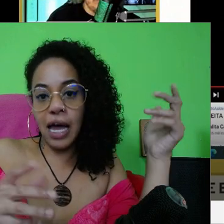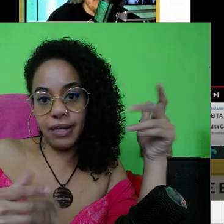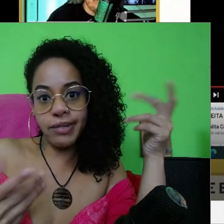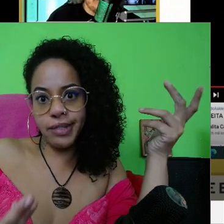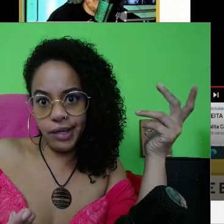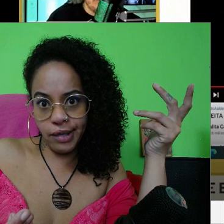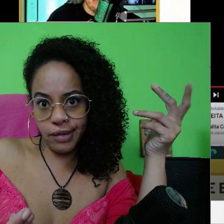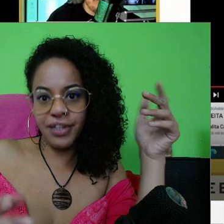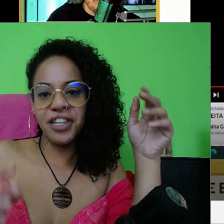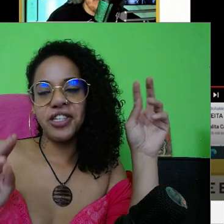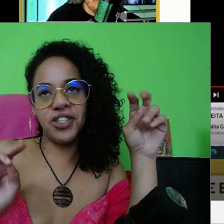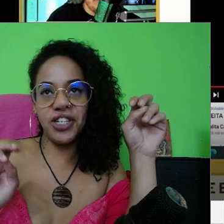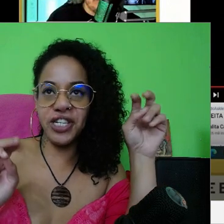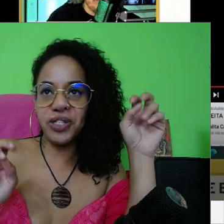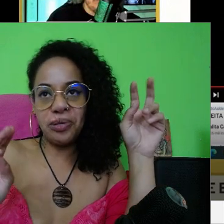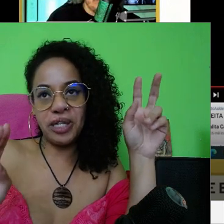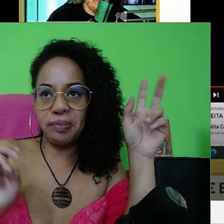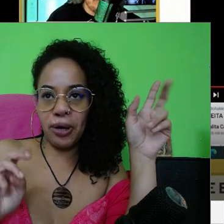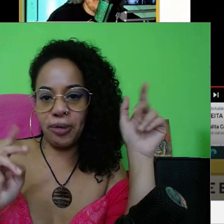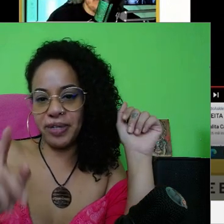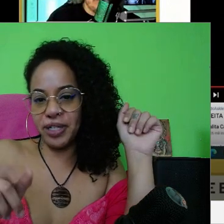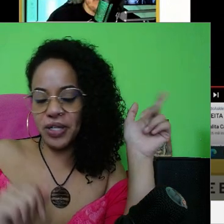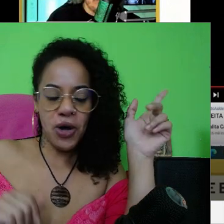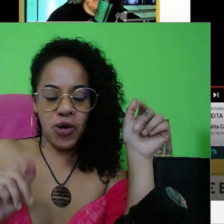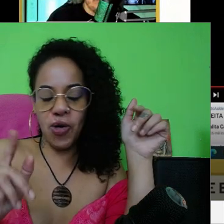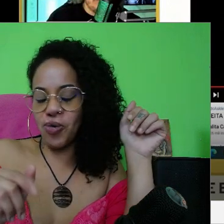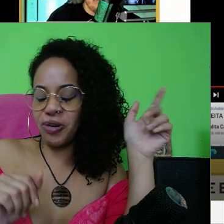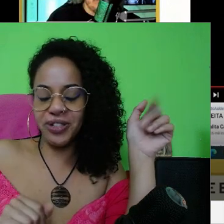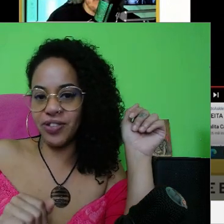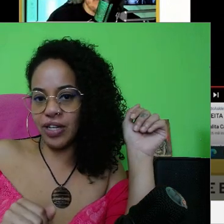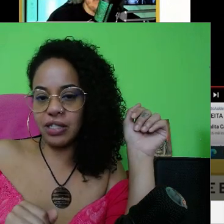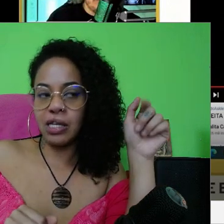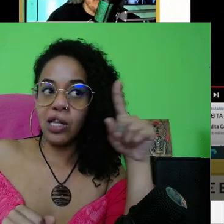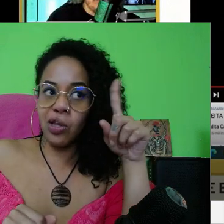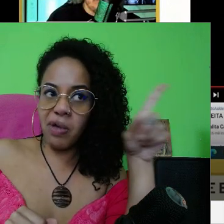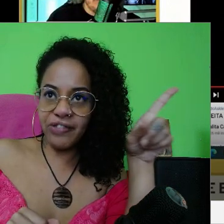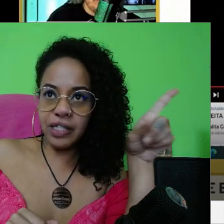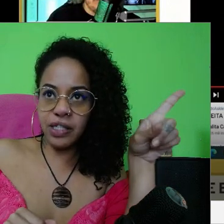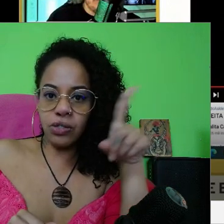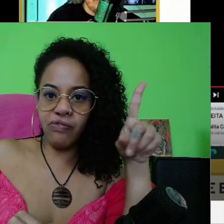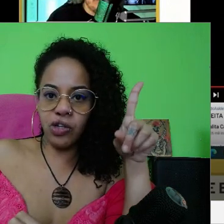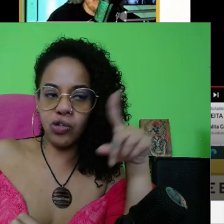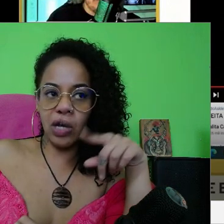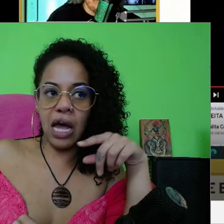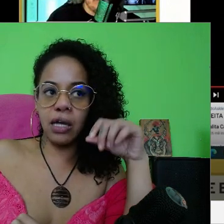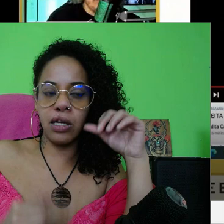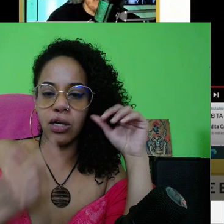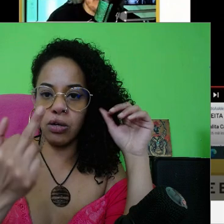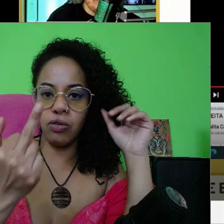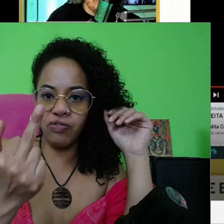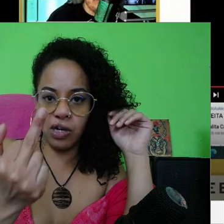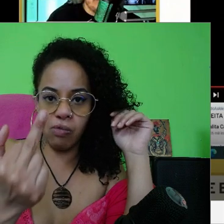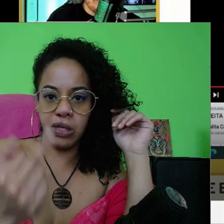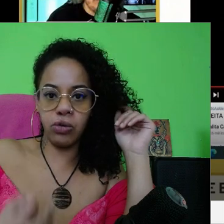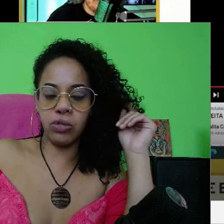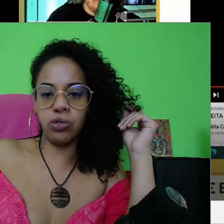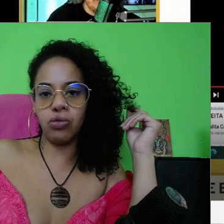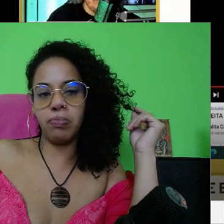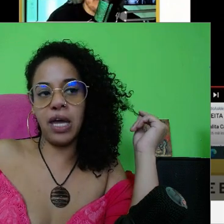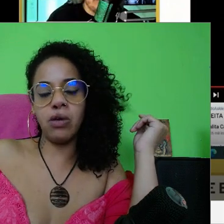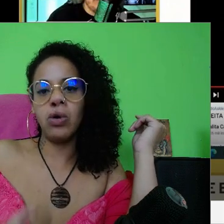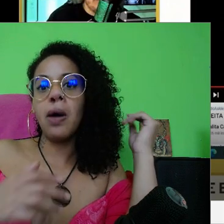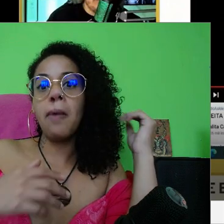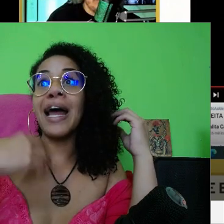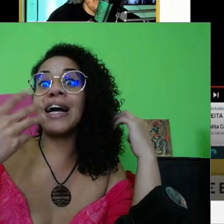E aí sim tirem suas próprias conclusões também faz isso com o vídeo lá que no final mandou